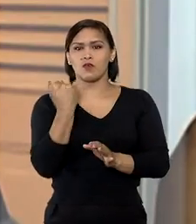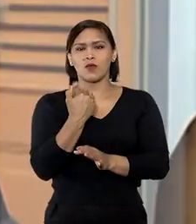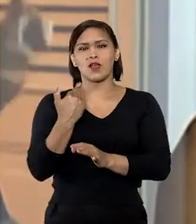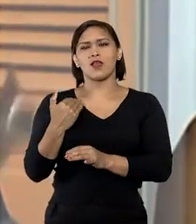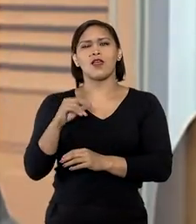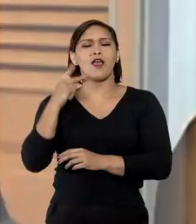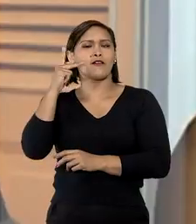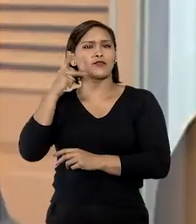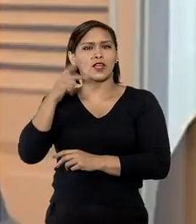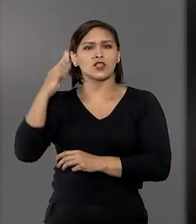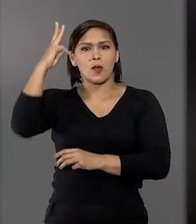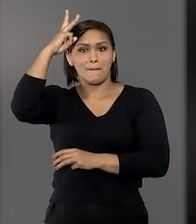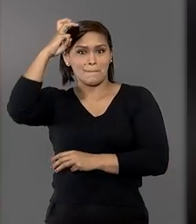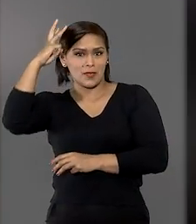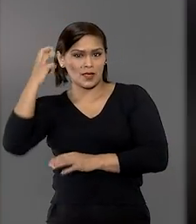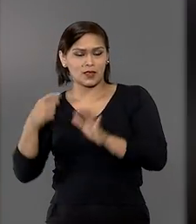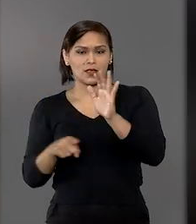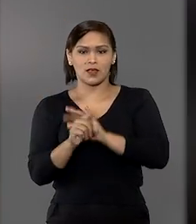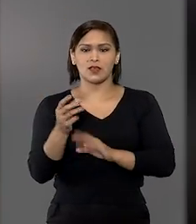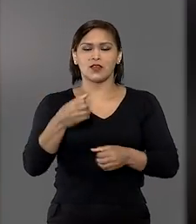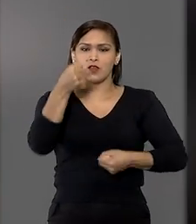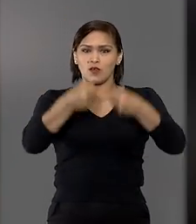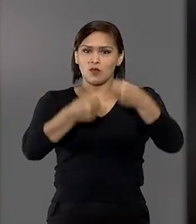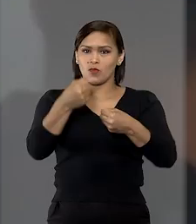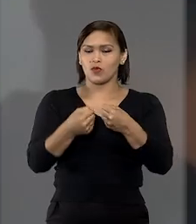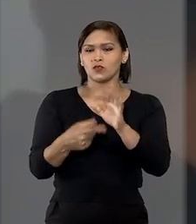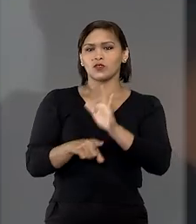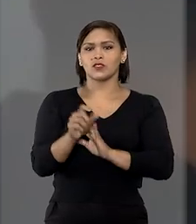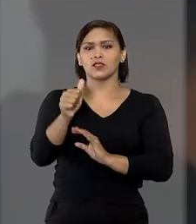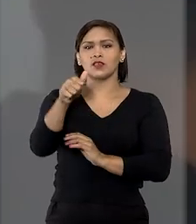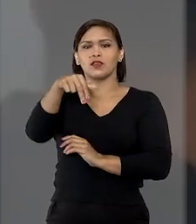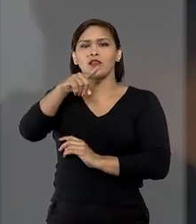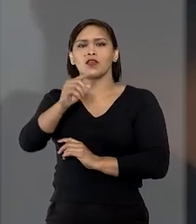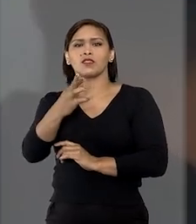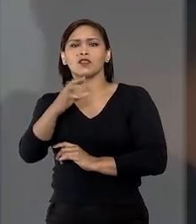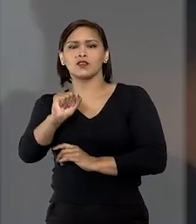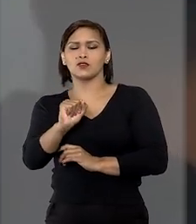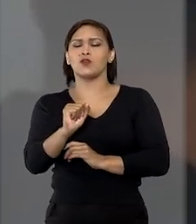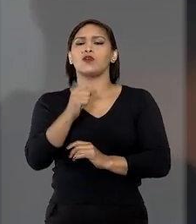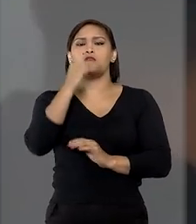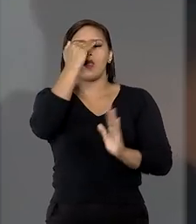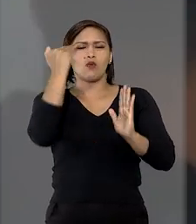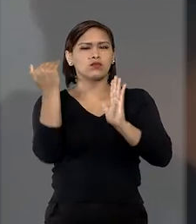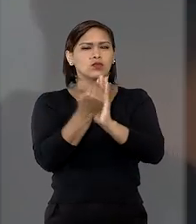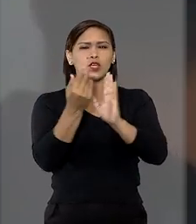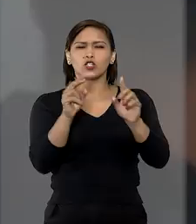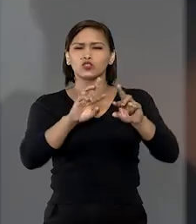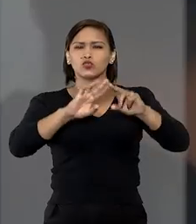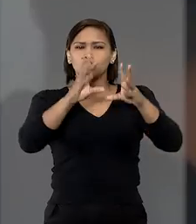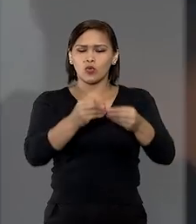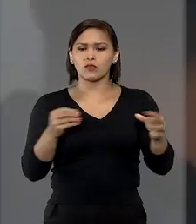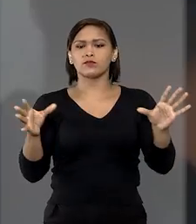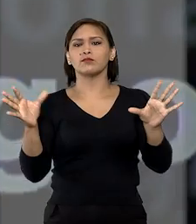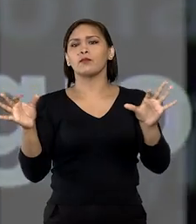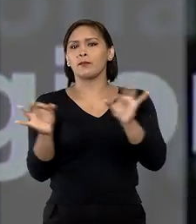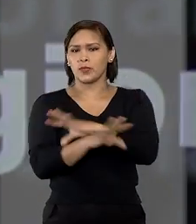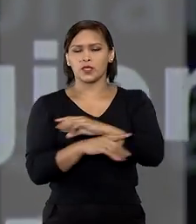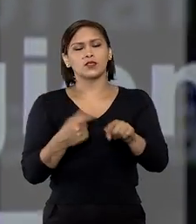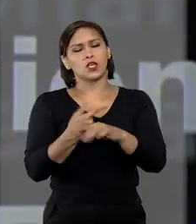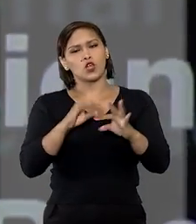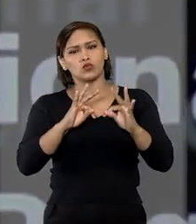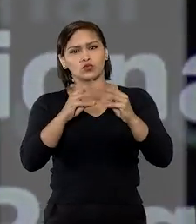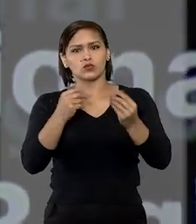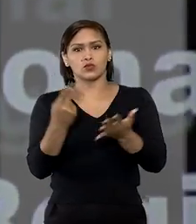vereadora Marielle Franco eo motorista Anderson Gomes as e apreenderam o material